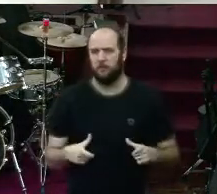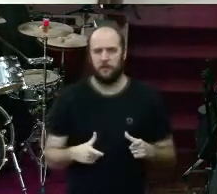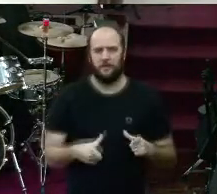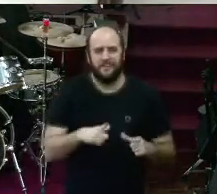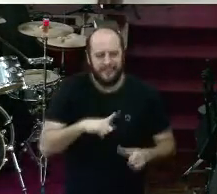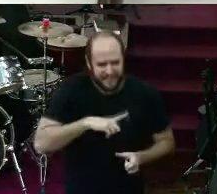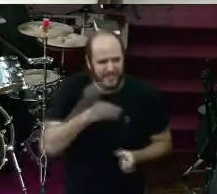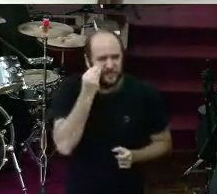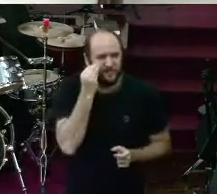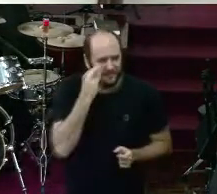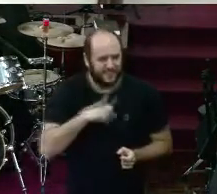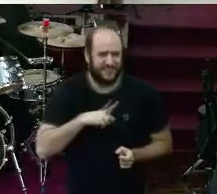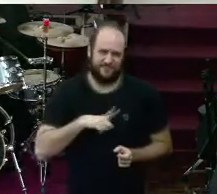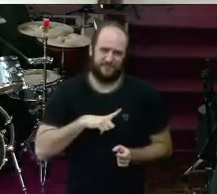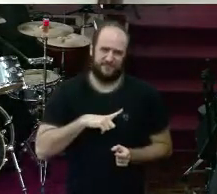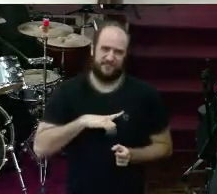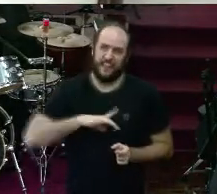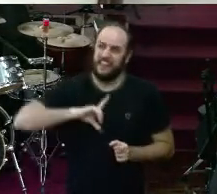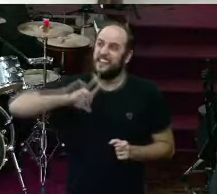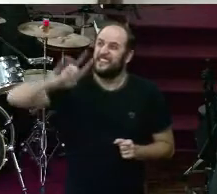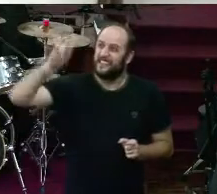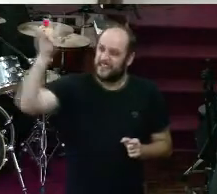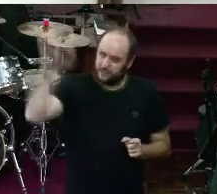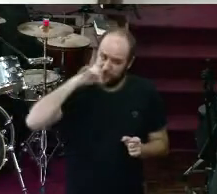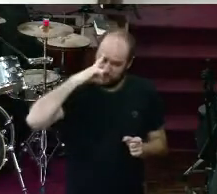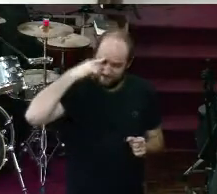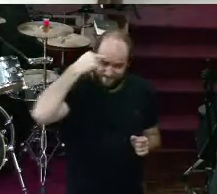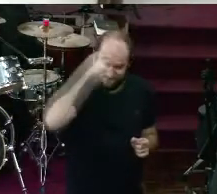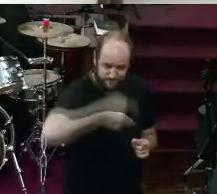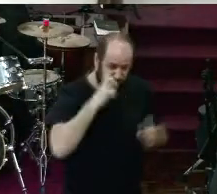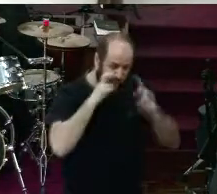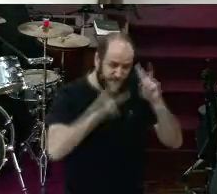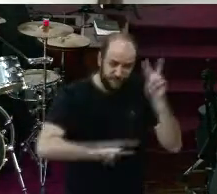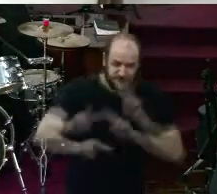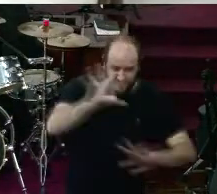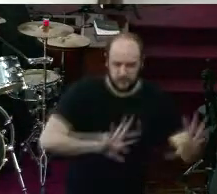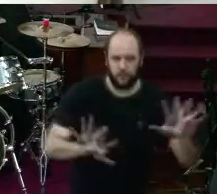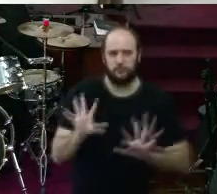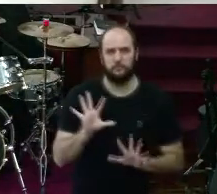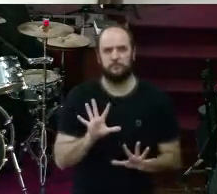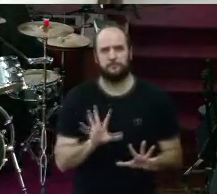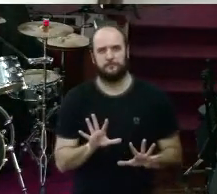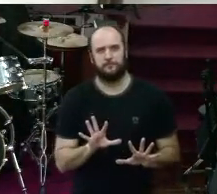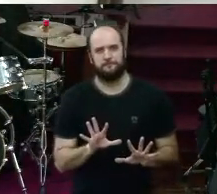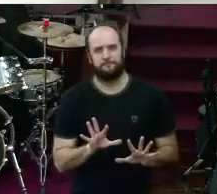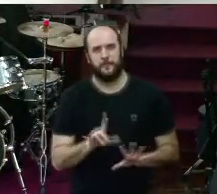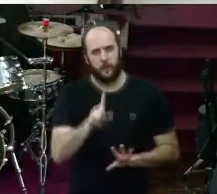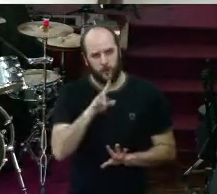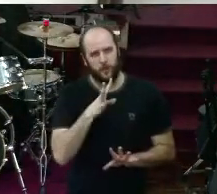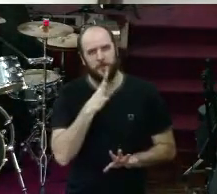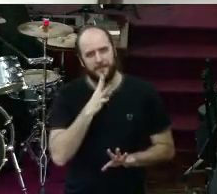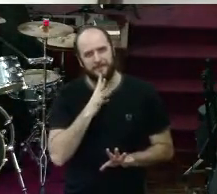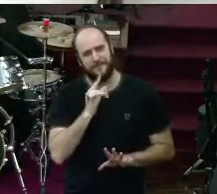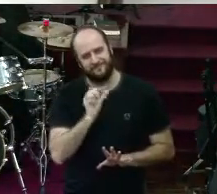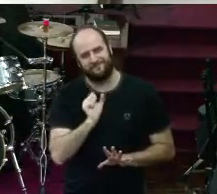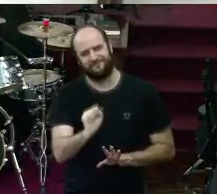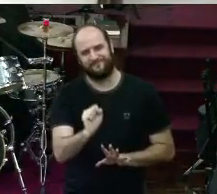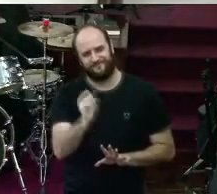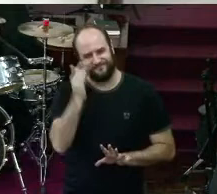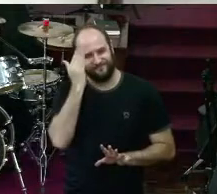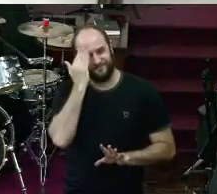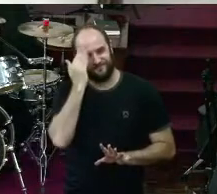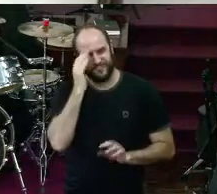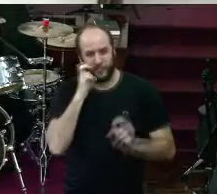Senhor. Deus deu essa experiência a ele, e certamente você que conhece a história de Isaías sabe que após